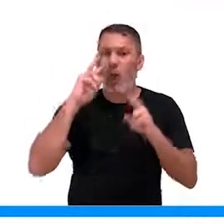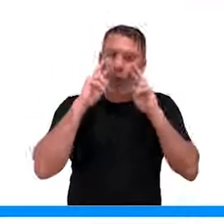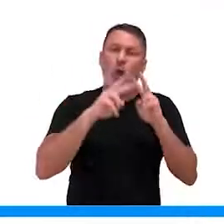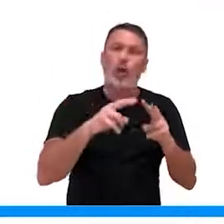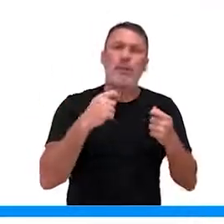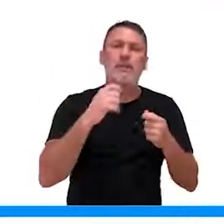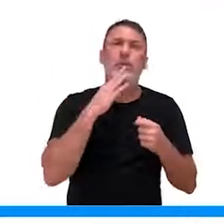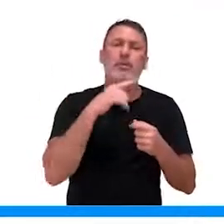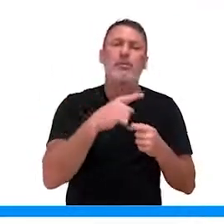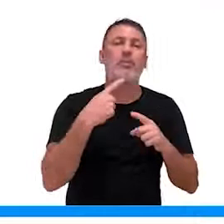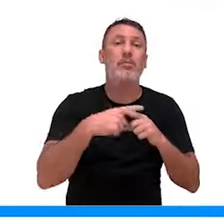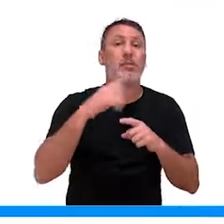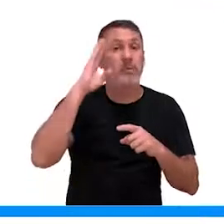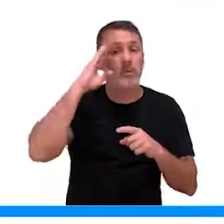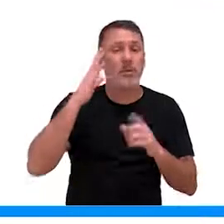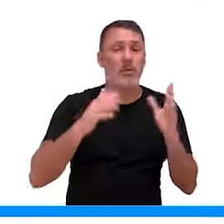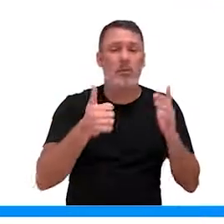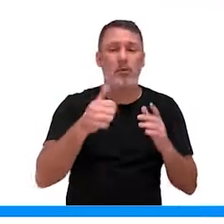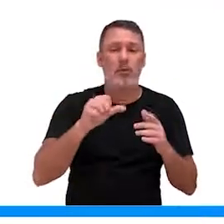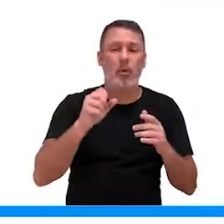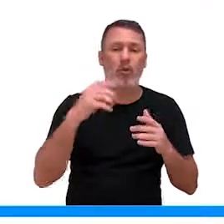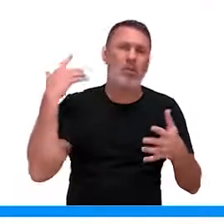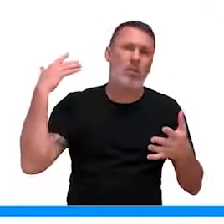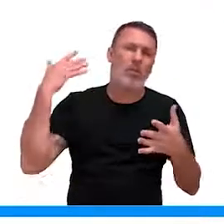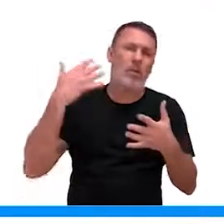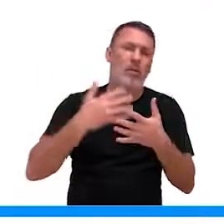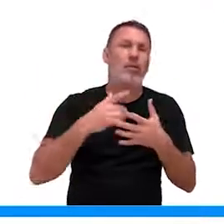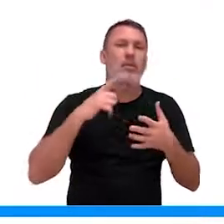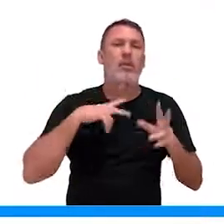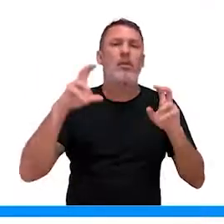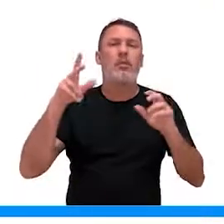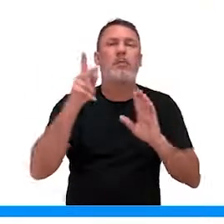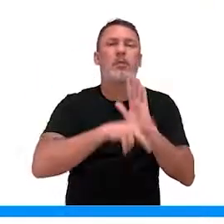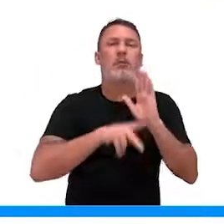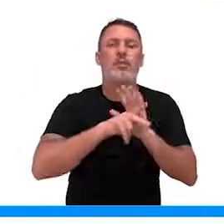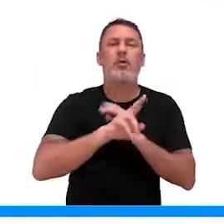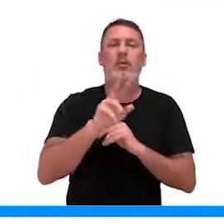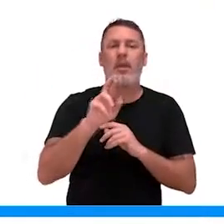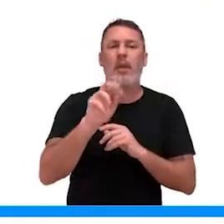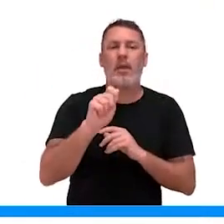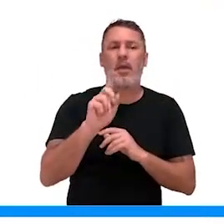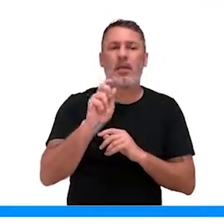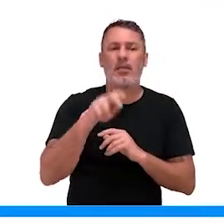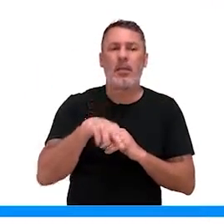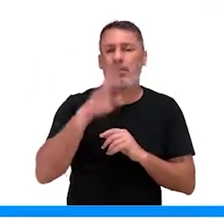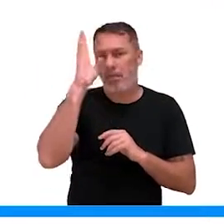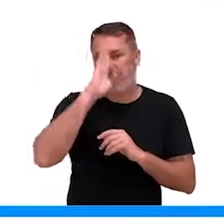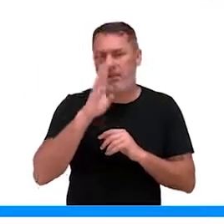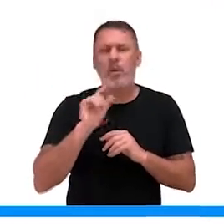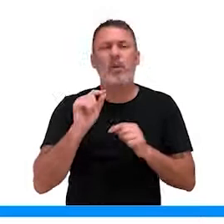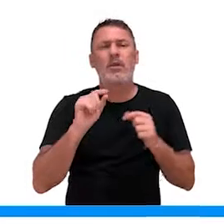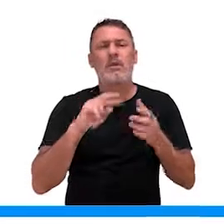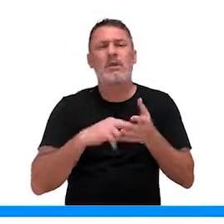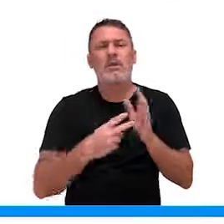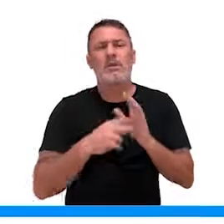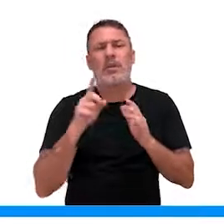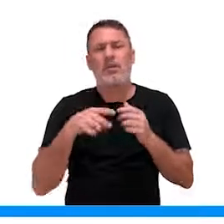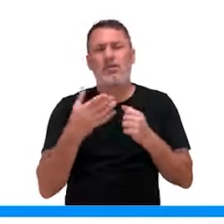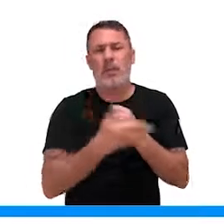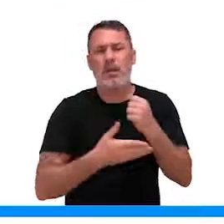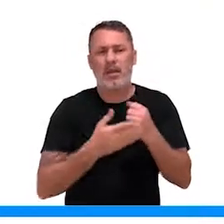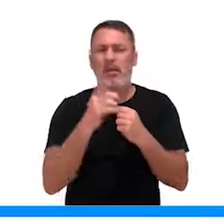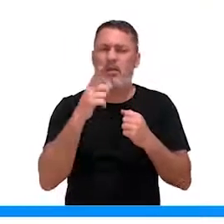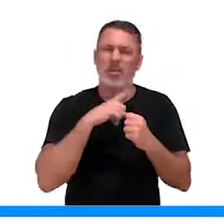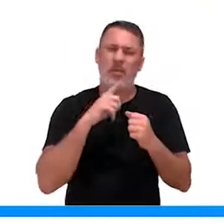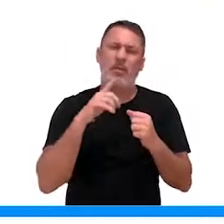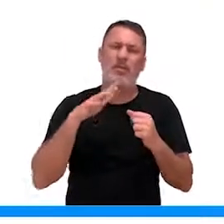década de 80, nós temos aí o projeto Radam Brasil, que tinha por base aí, contou com o trabalho de